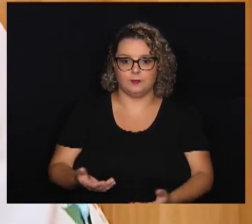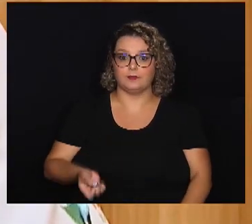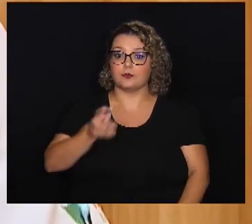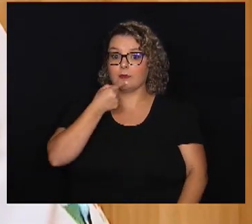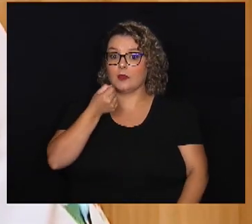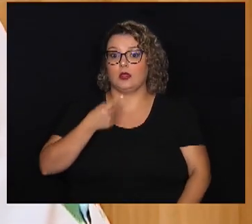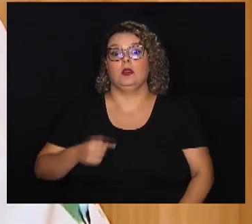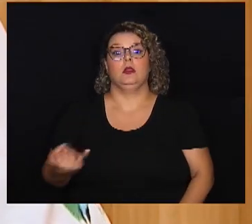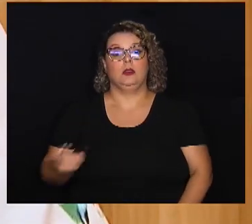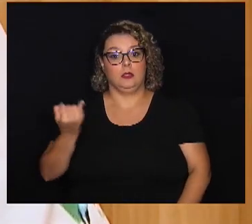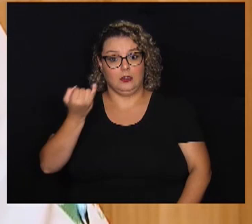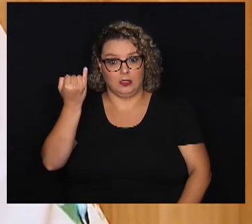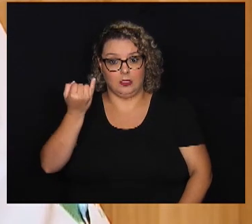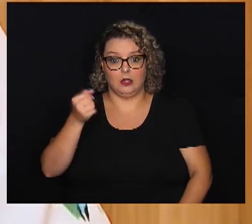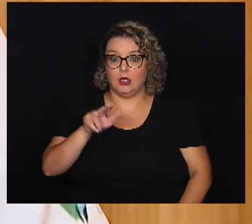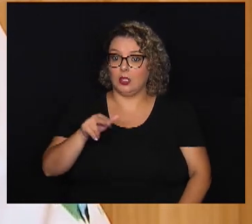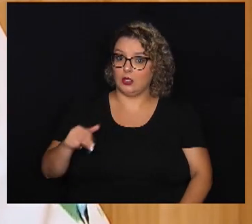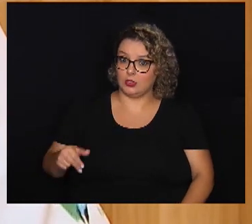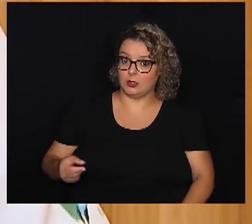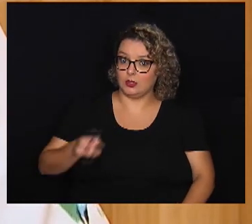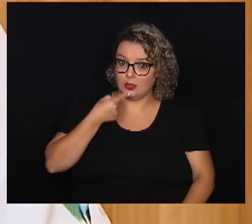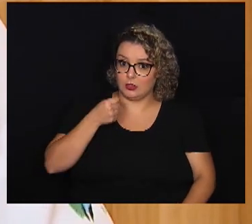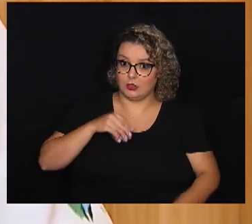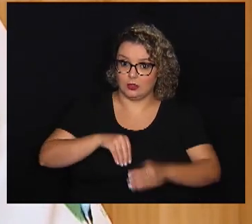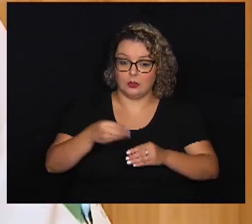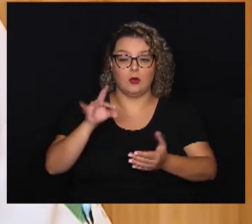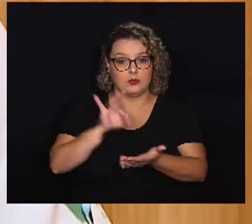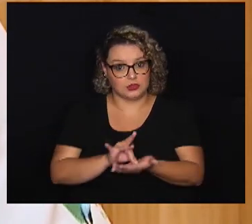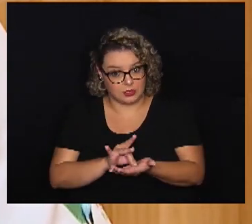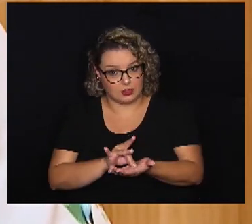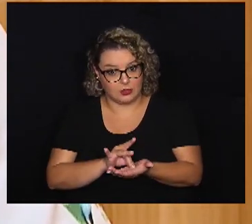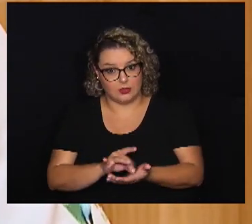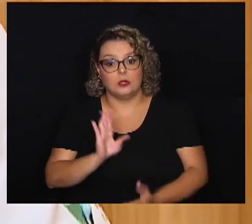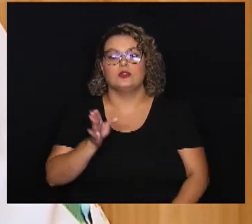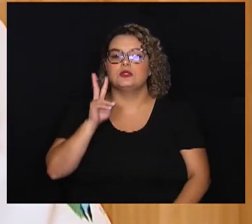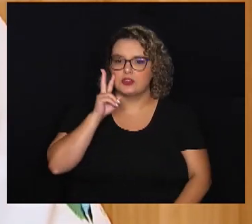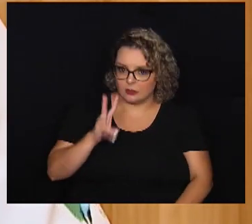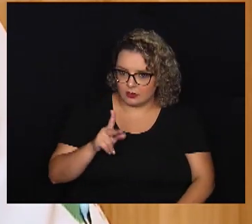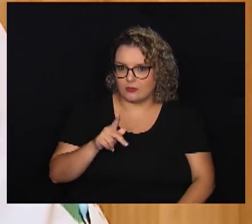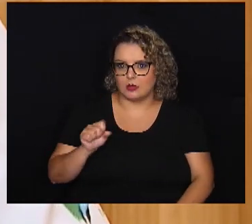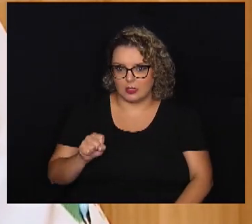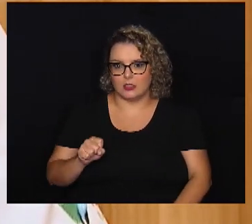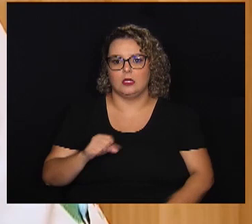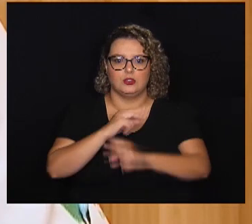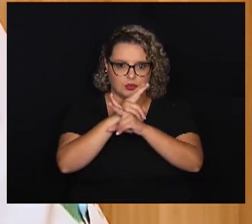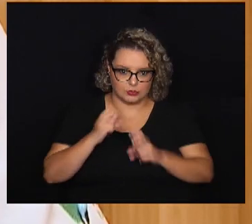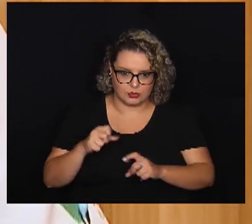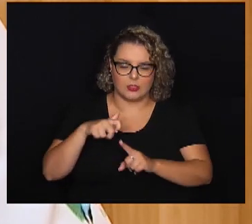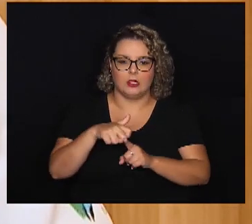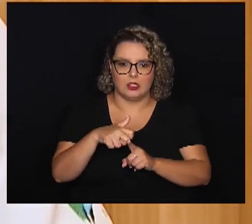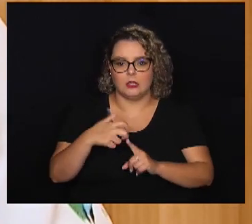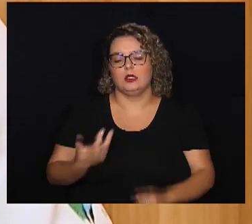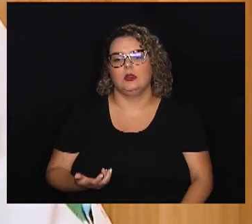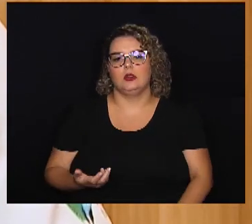vale a ressalva de nunca tirar o medicamento da sua embalagem original. A gente já viu no pronto-socorro intoxicação acidental,